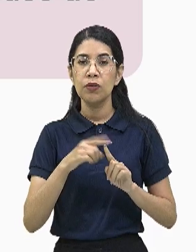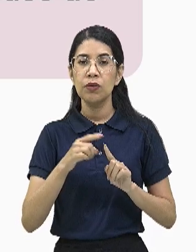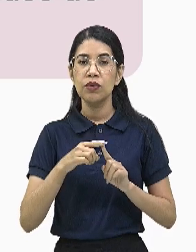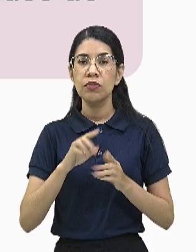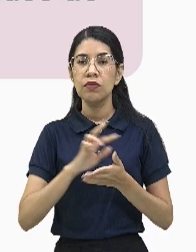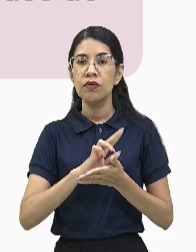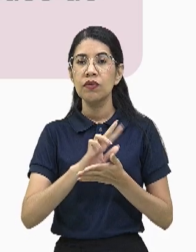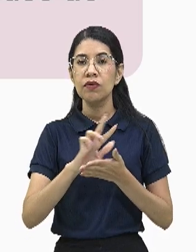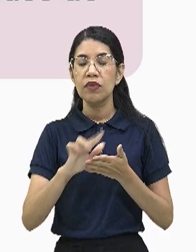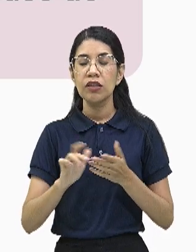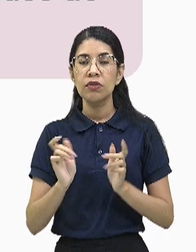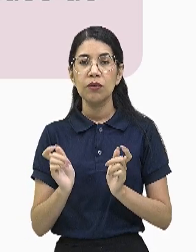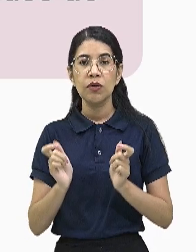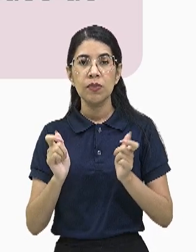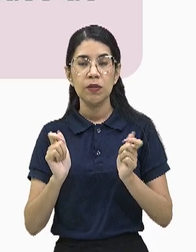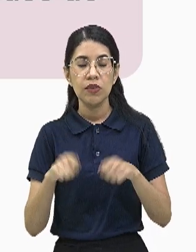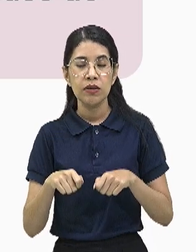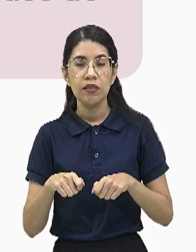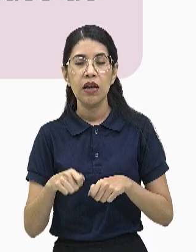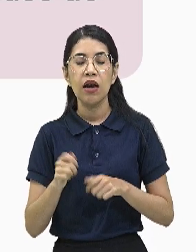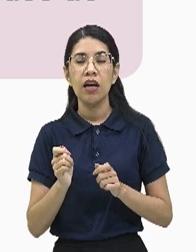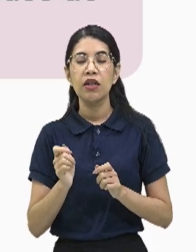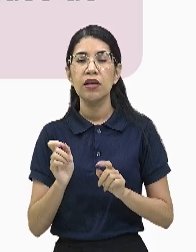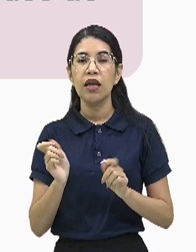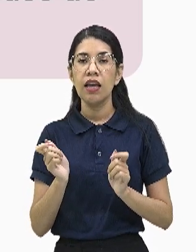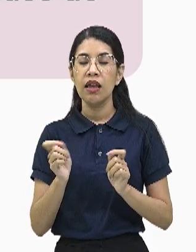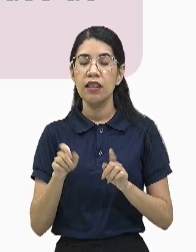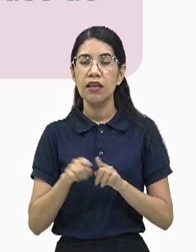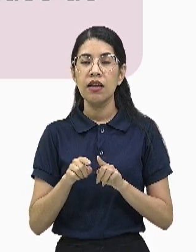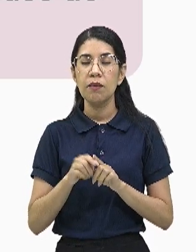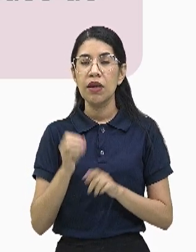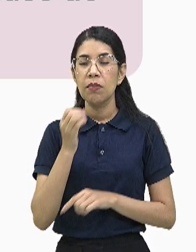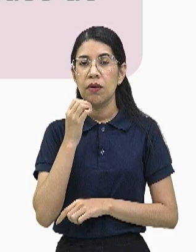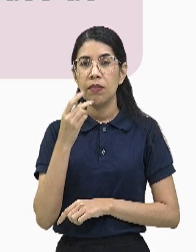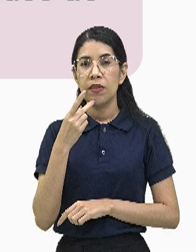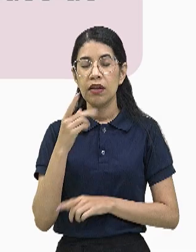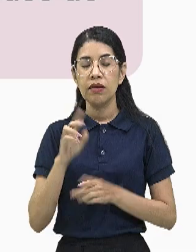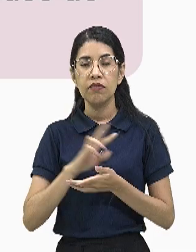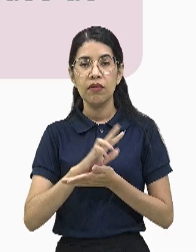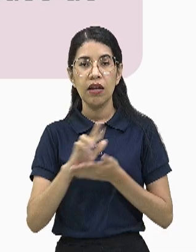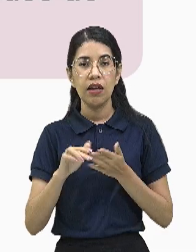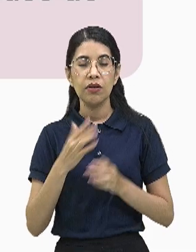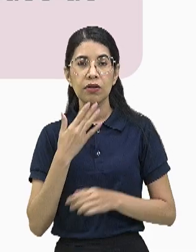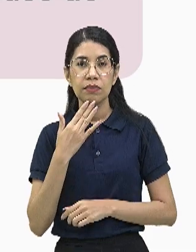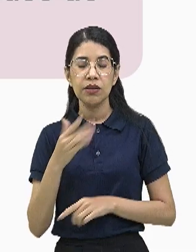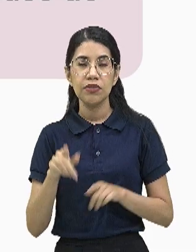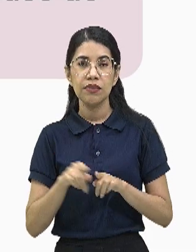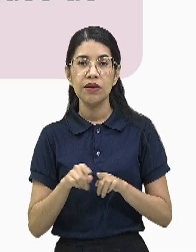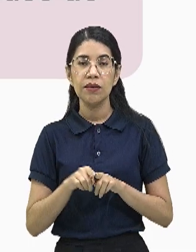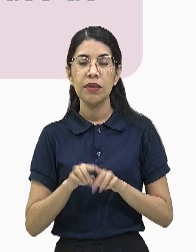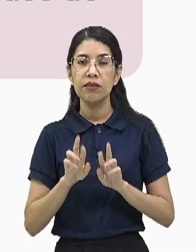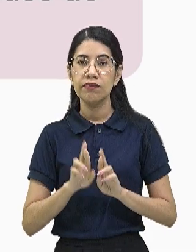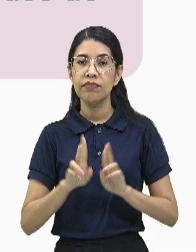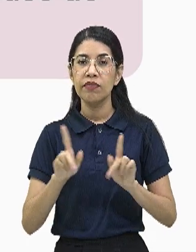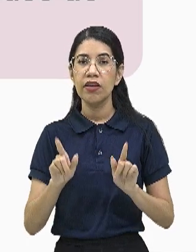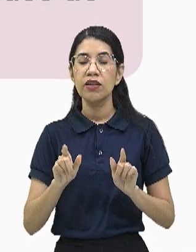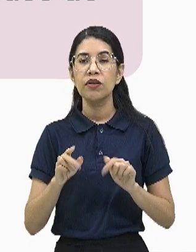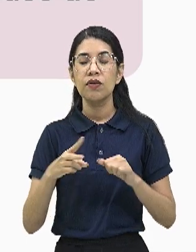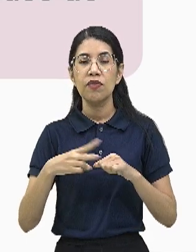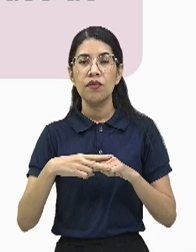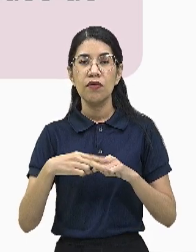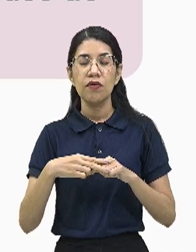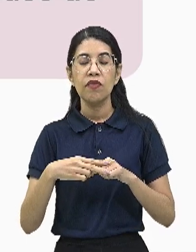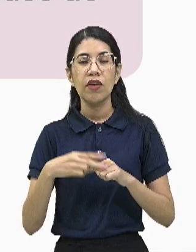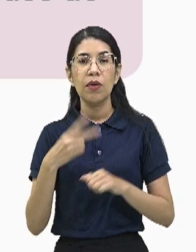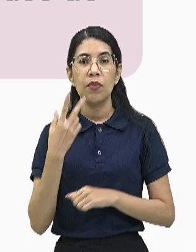é, probabilidade, capacidade, permissão, pedido, entre outros, né? Então, diferentemente dos verbos comuns, eles